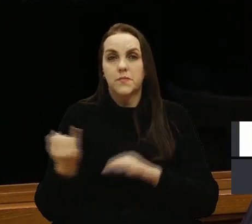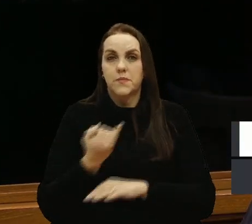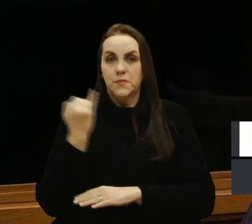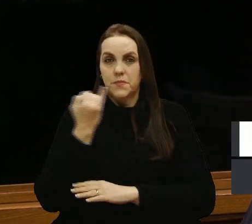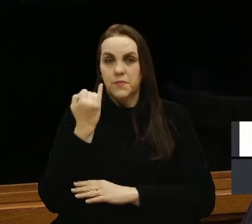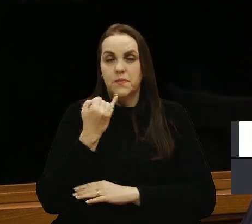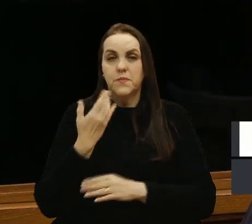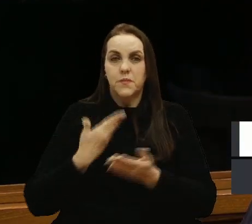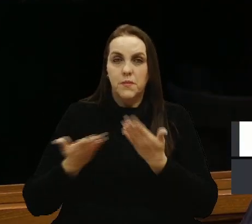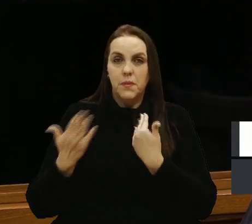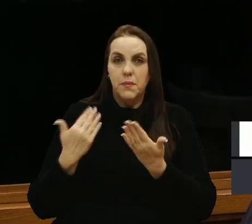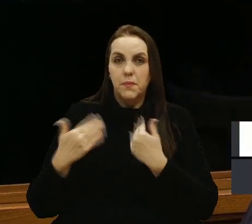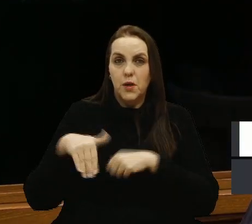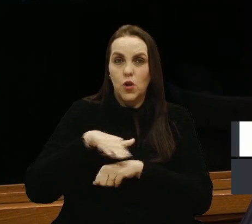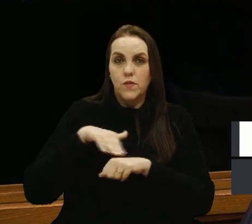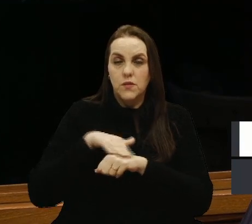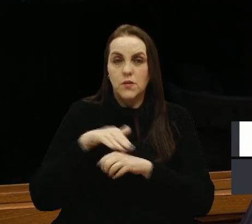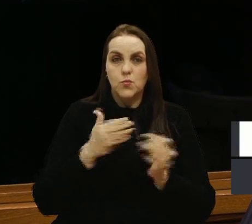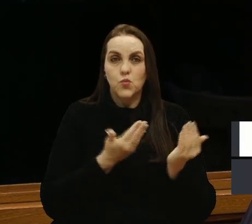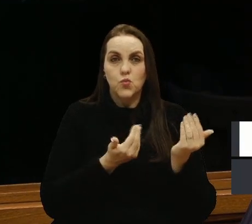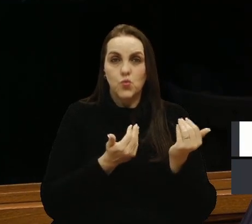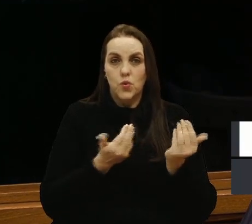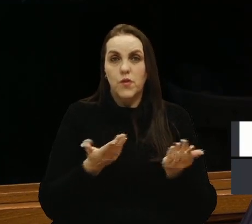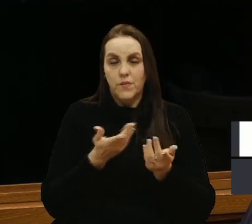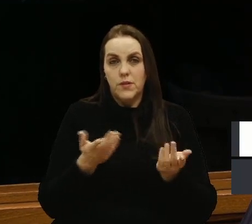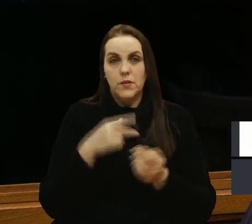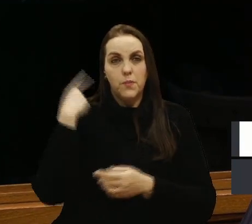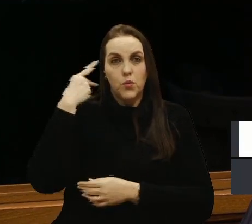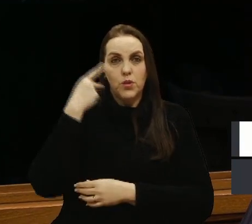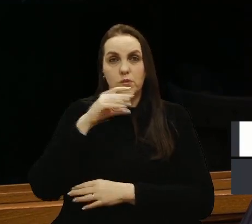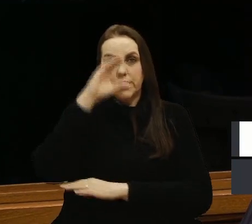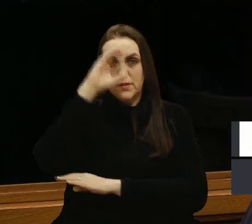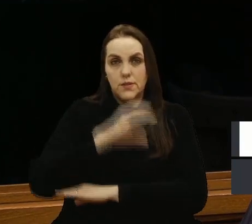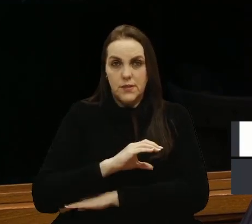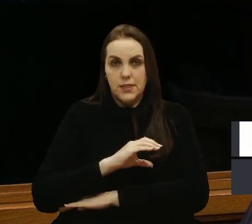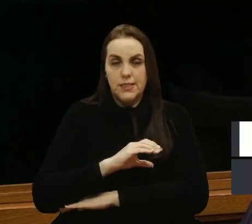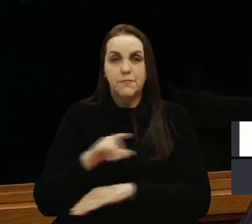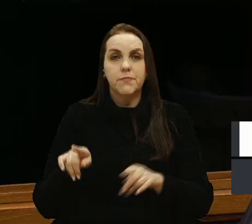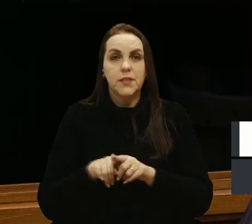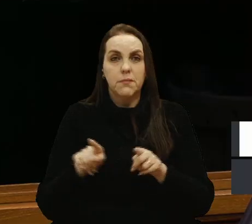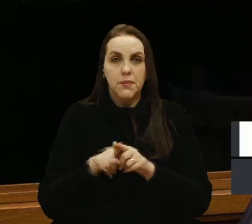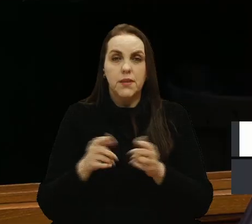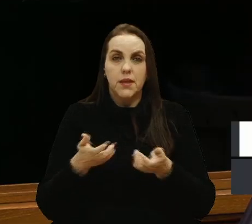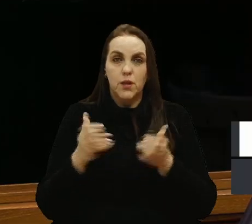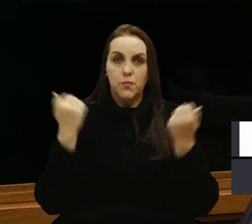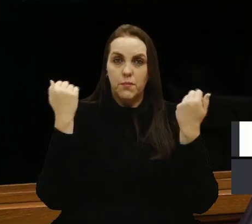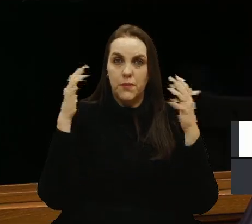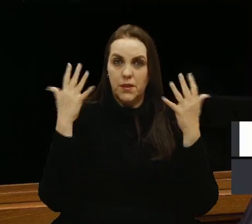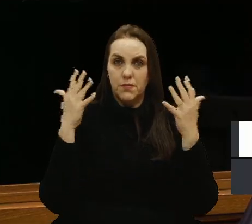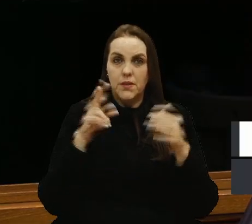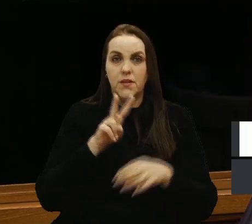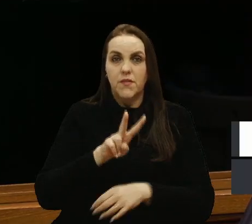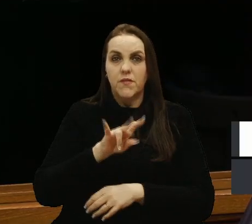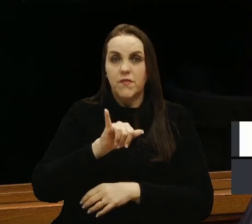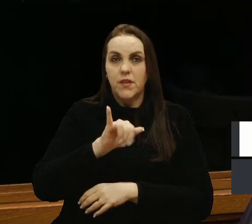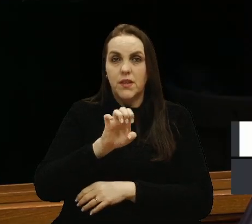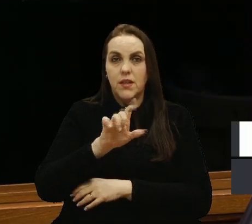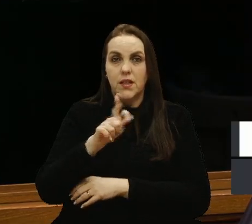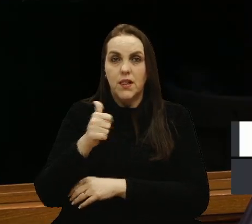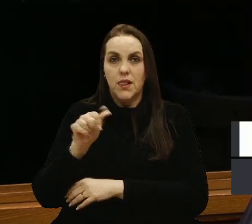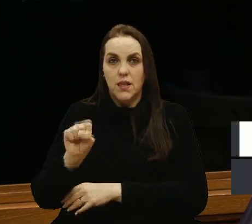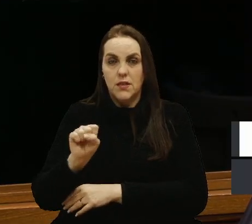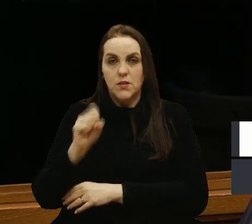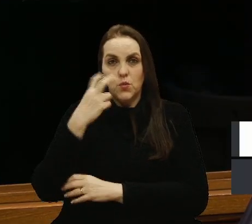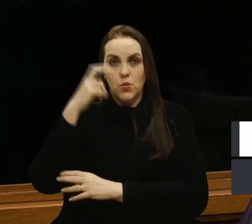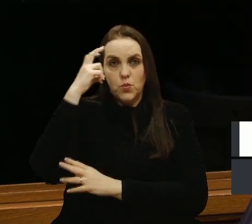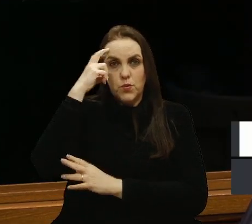com os jovens sobre política e sobre cidadania. Também queria fazer um voto de congratulações para o Vielas, né, Cultural. Estive presente